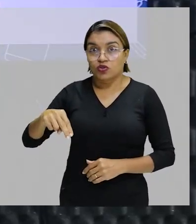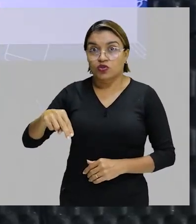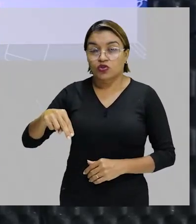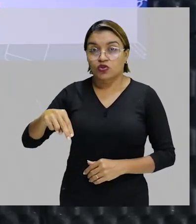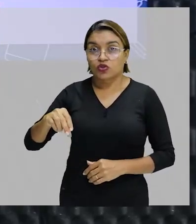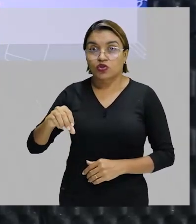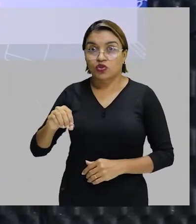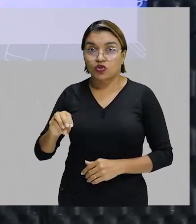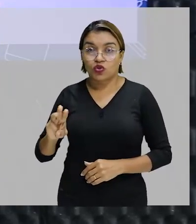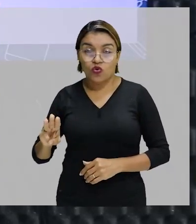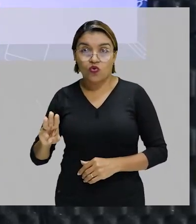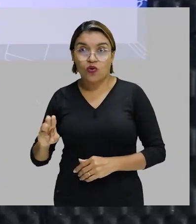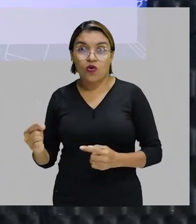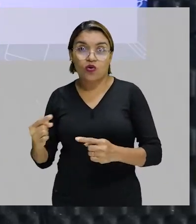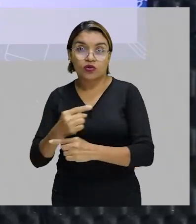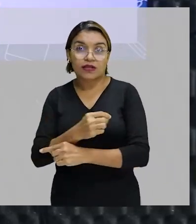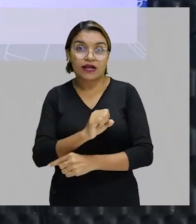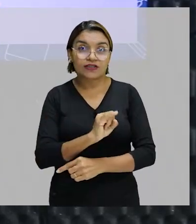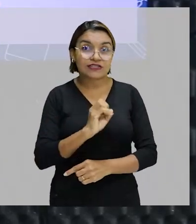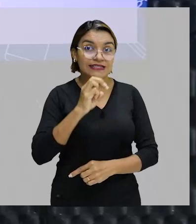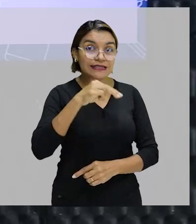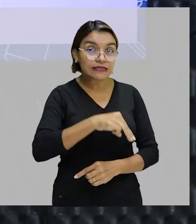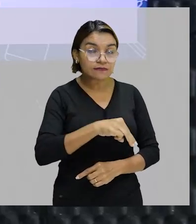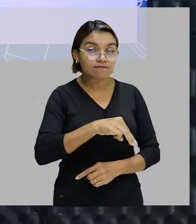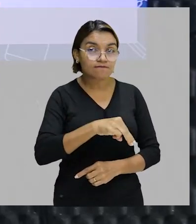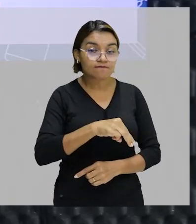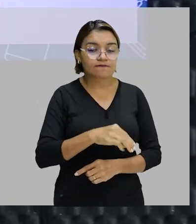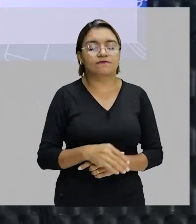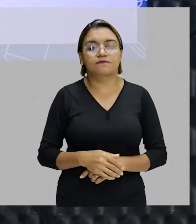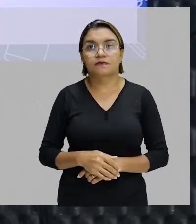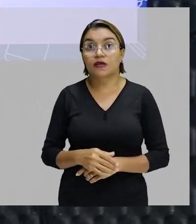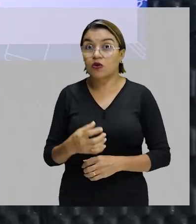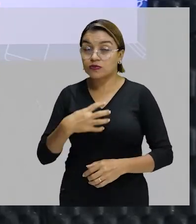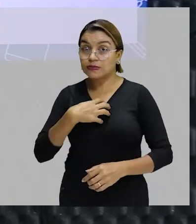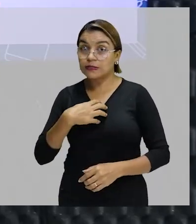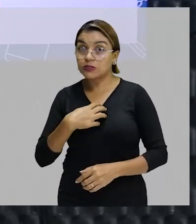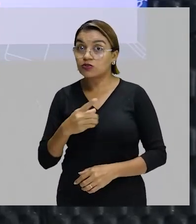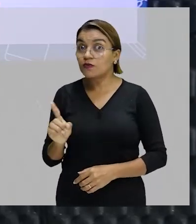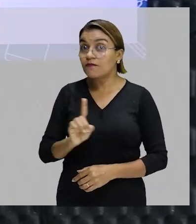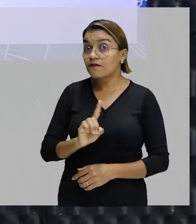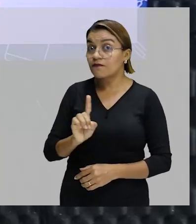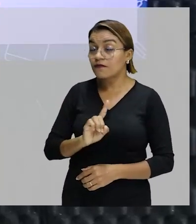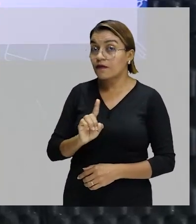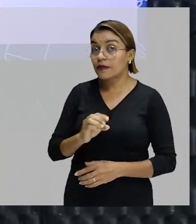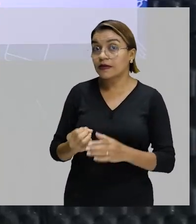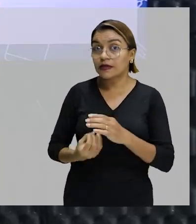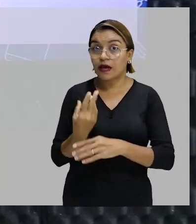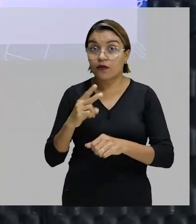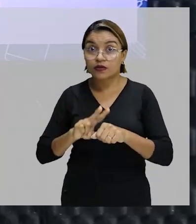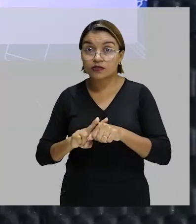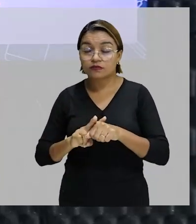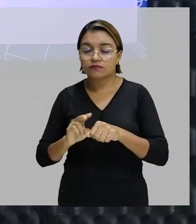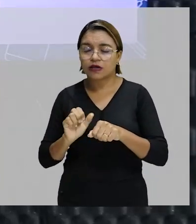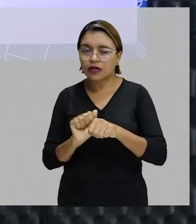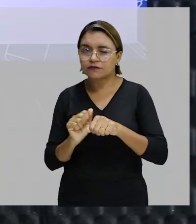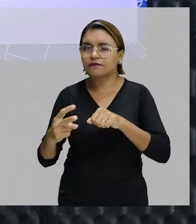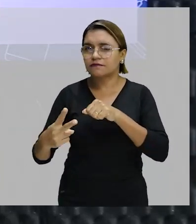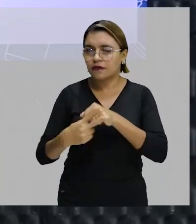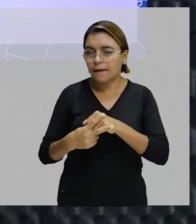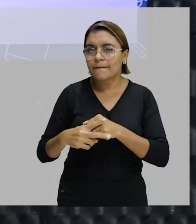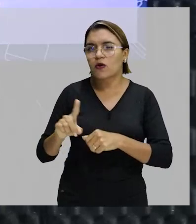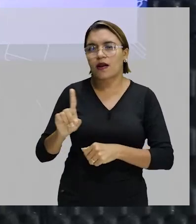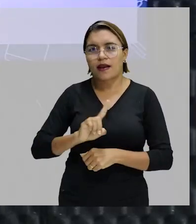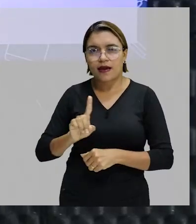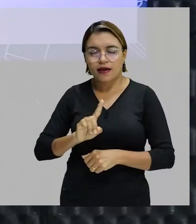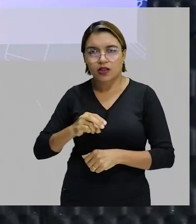nós pensamos na construção frasal para dar o sentido negativo ou criar um advérbio de negação, aí nós sempre